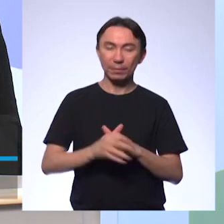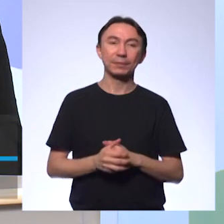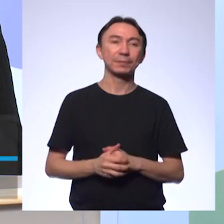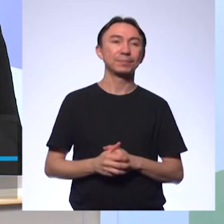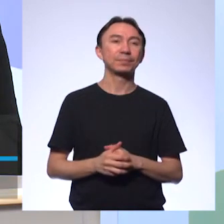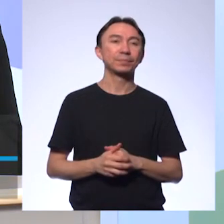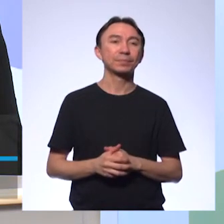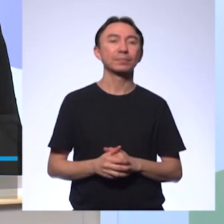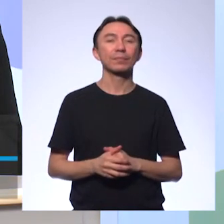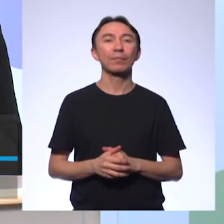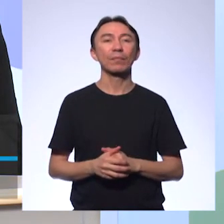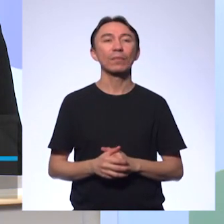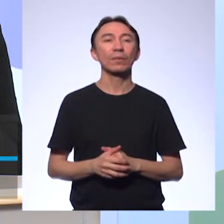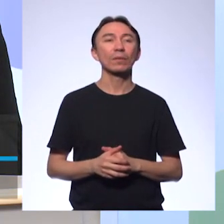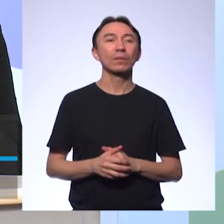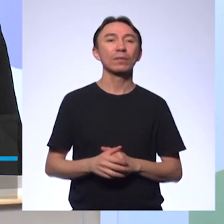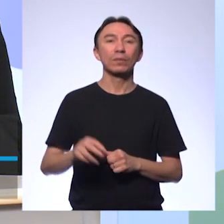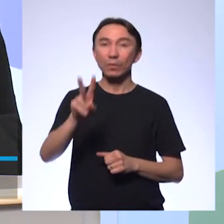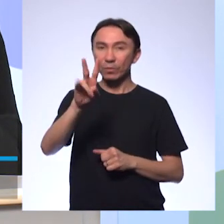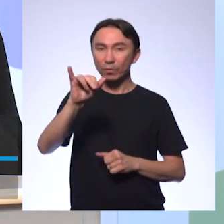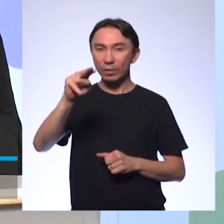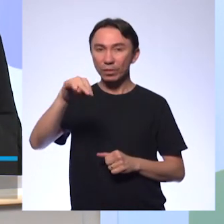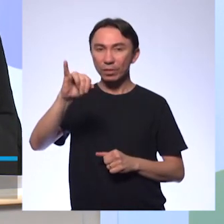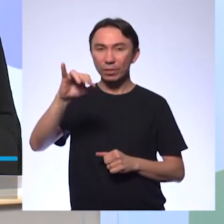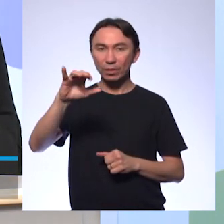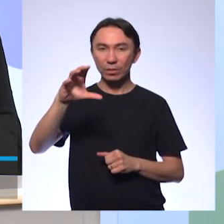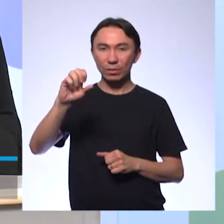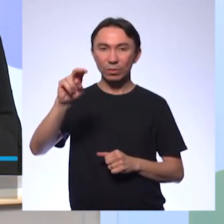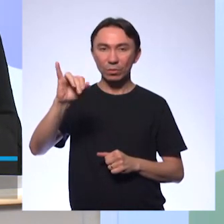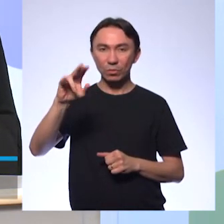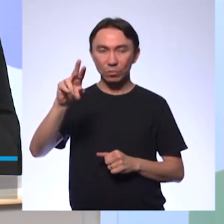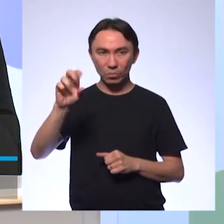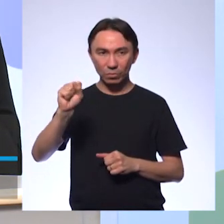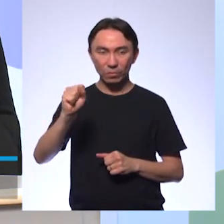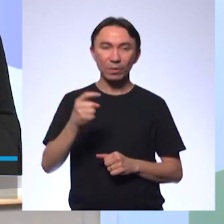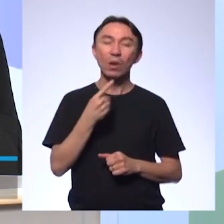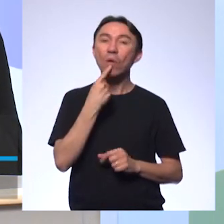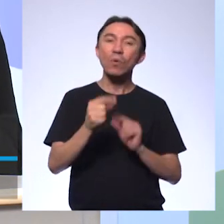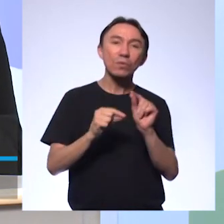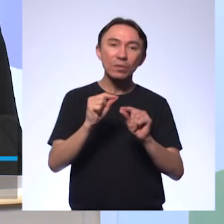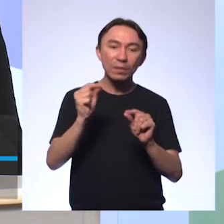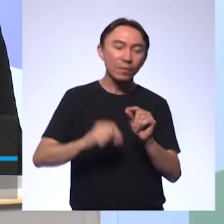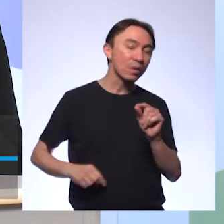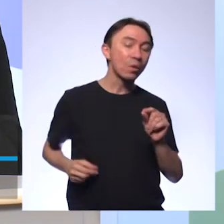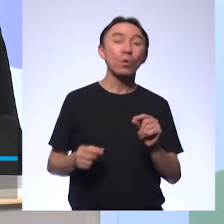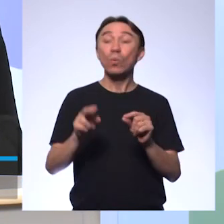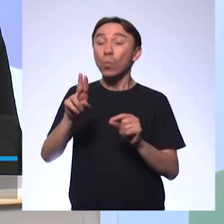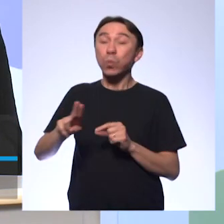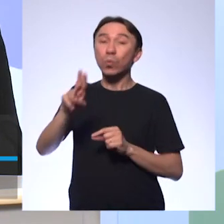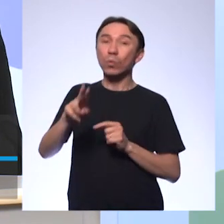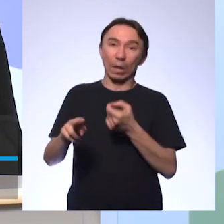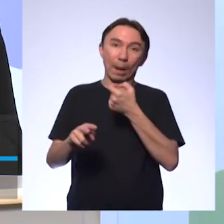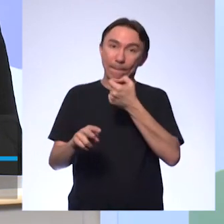Vamos lá. Olha, o Vinícius citou para o uso em medicamentos.